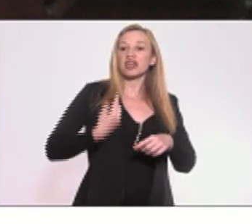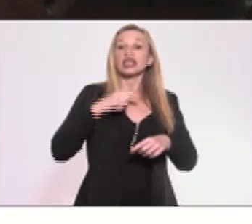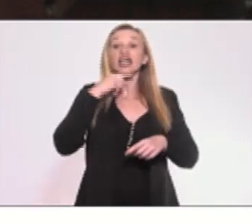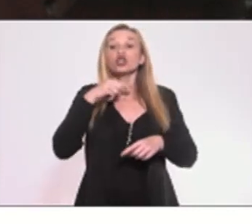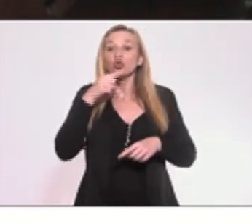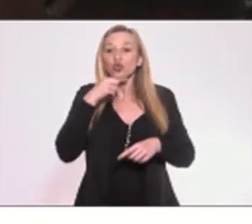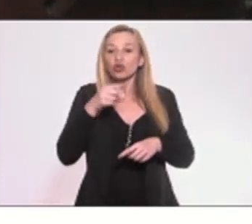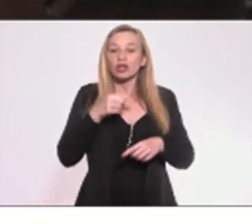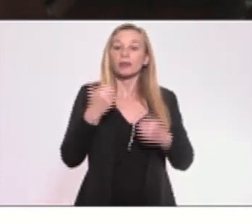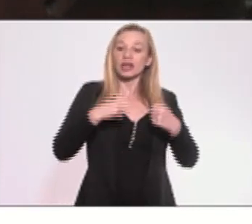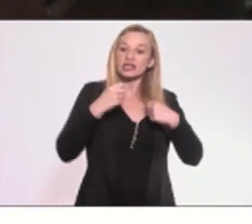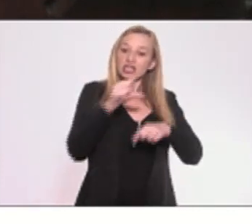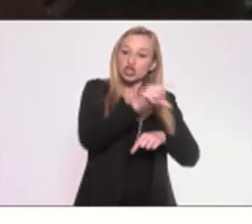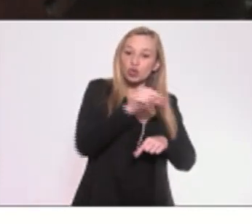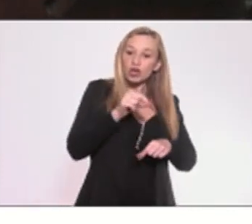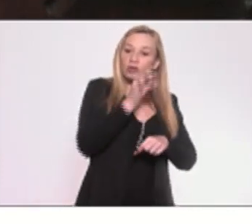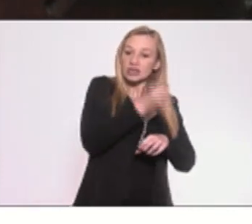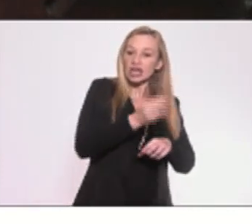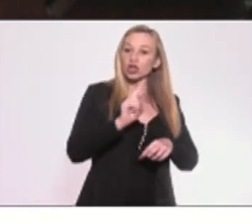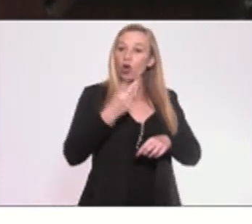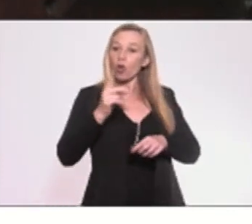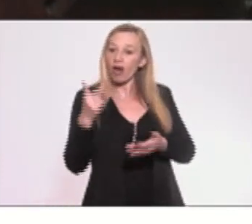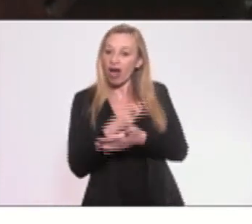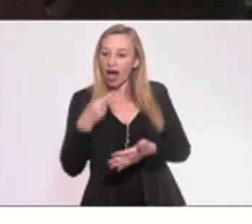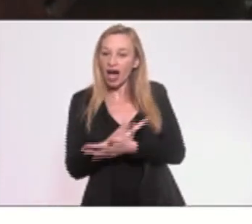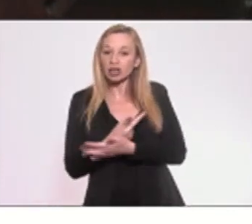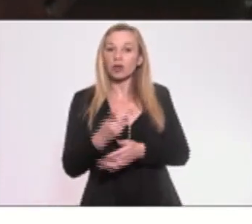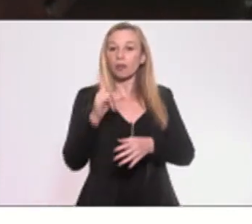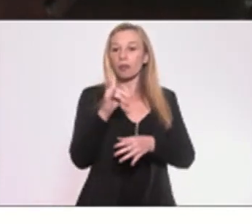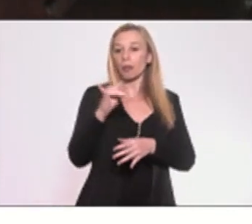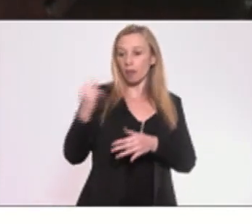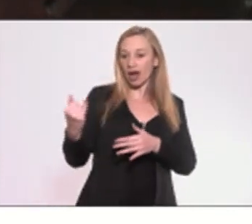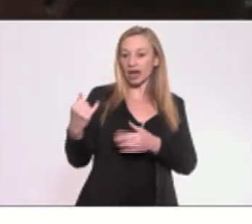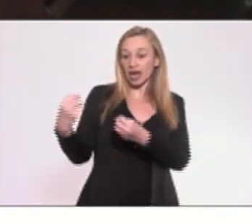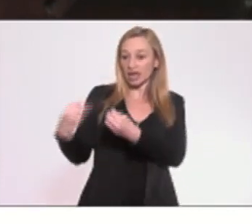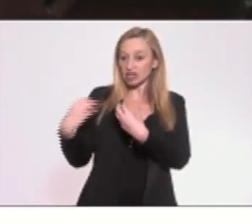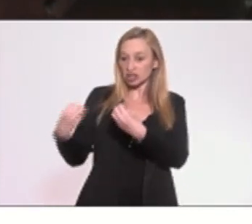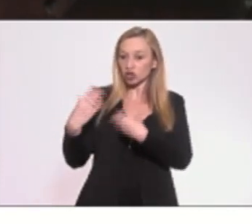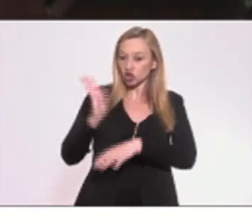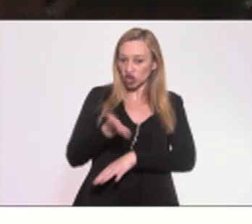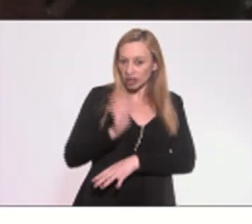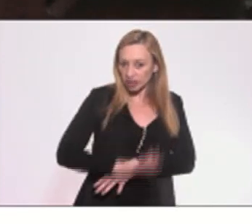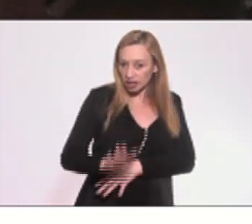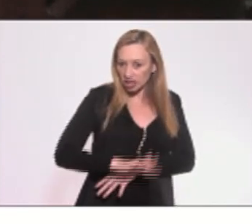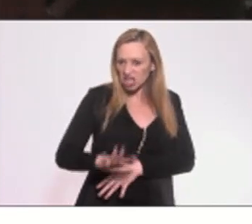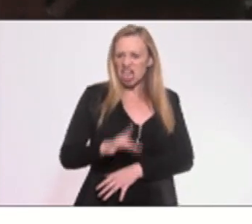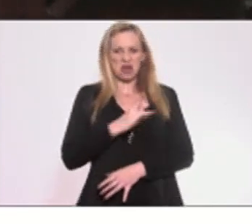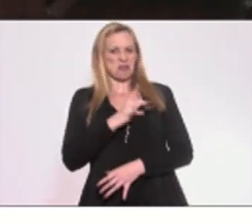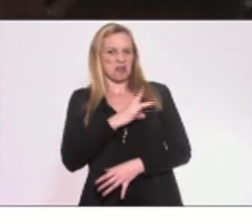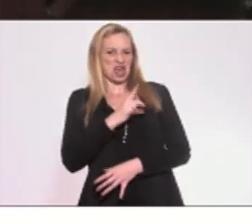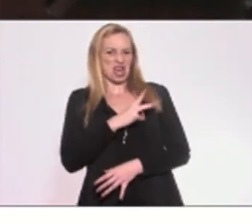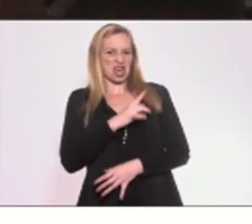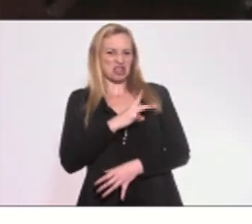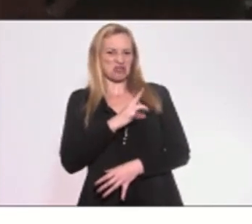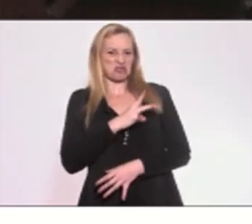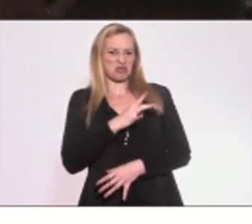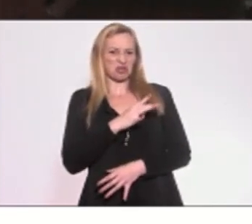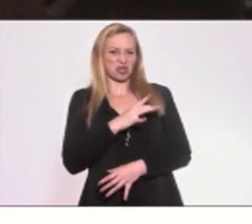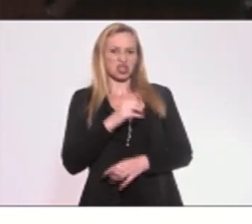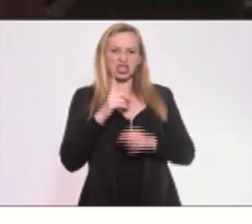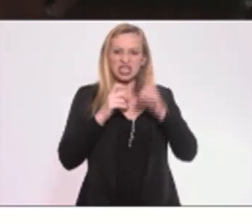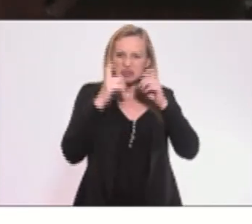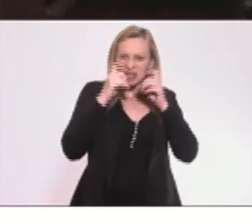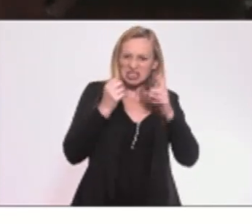desde novo, essa é a educação que eu trago de berço. Eu não tenho medo de cara feia, eu não tenho medo de crítica. Eu falo